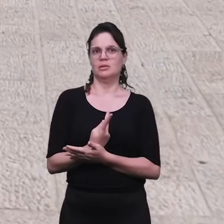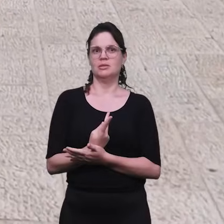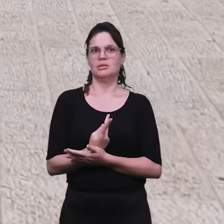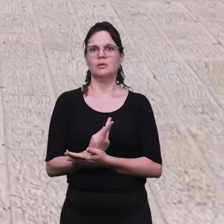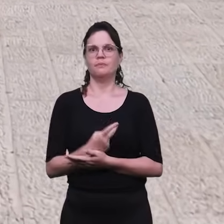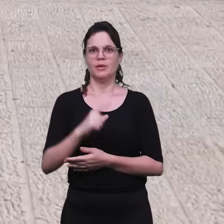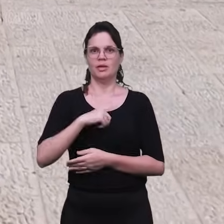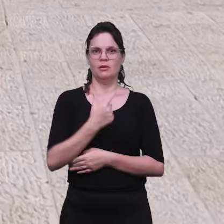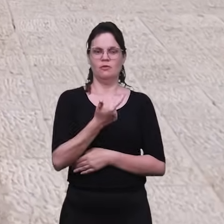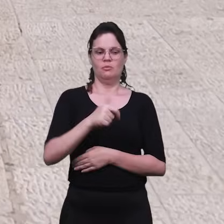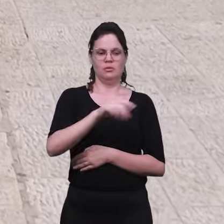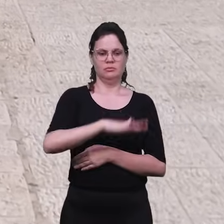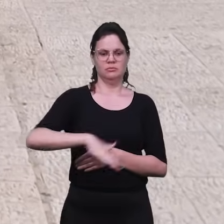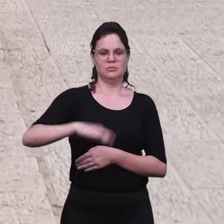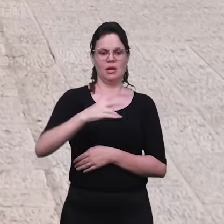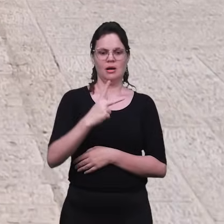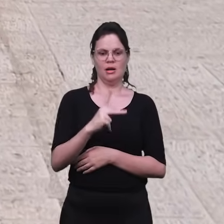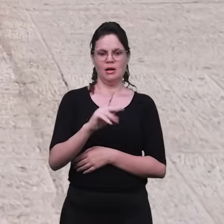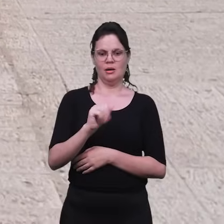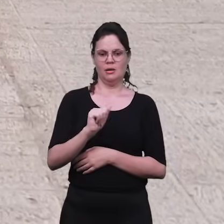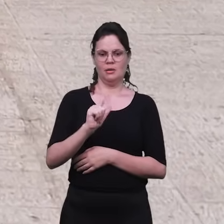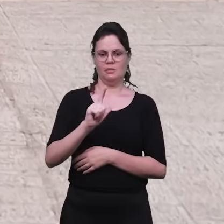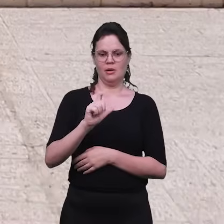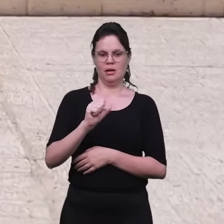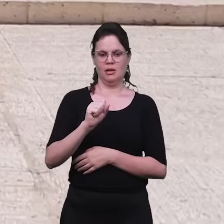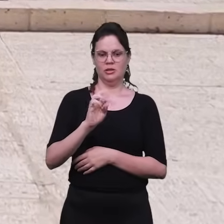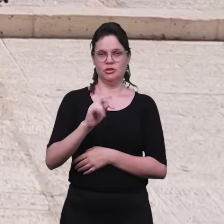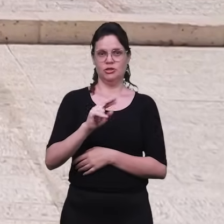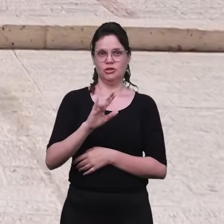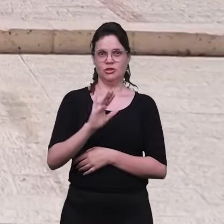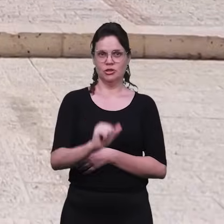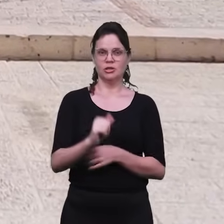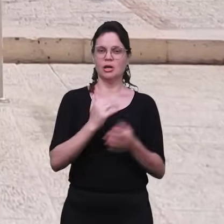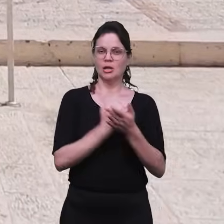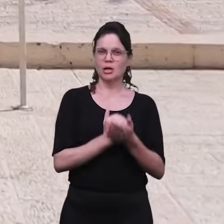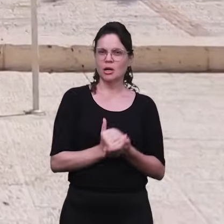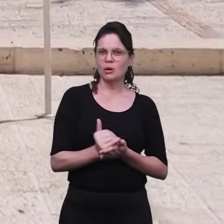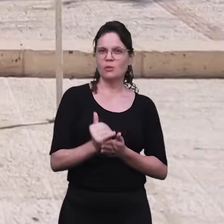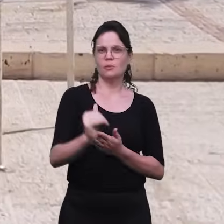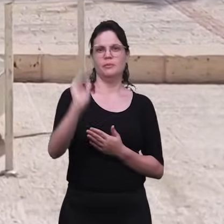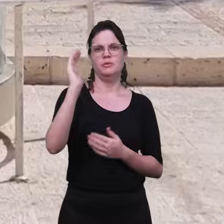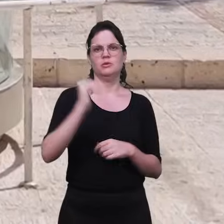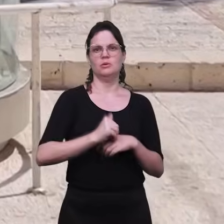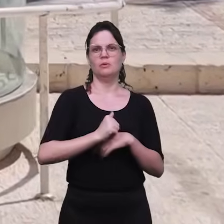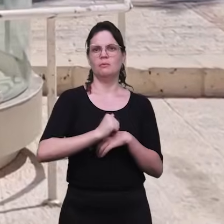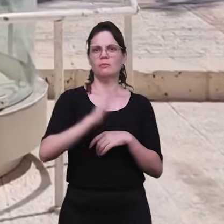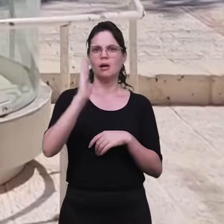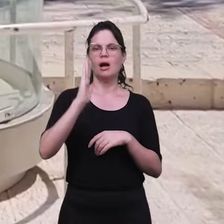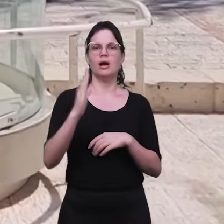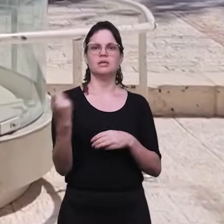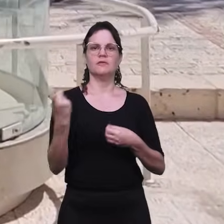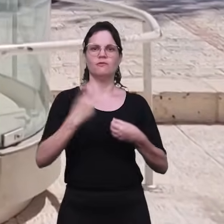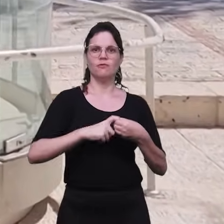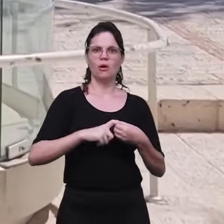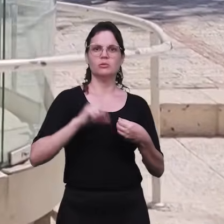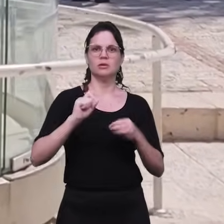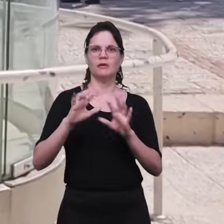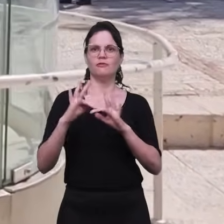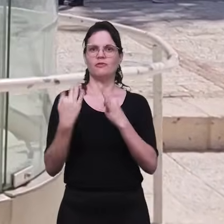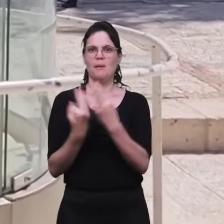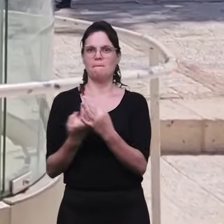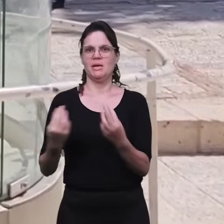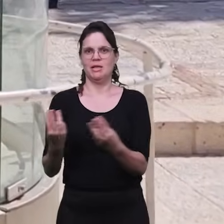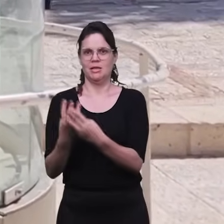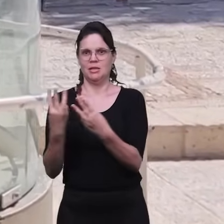chamada Palestina. Com isso, intensificou mais ainda a volta de famílias judias para